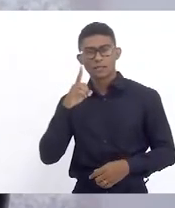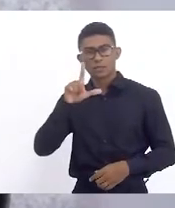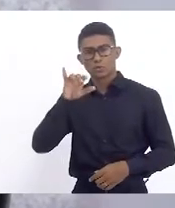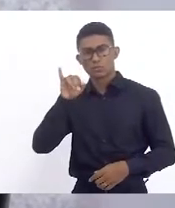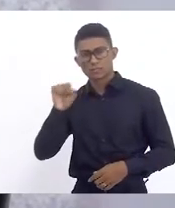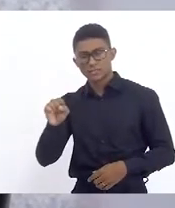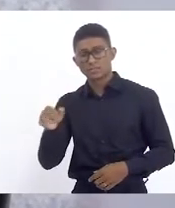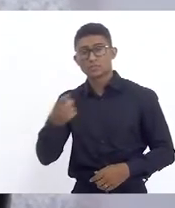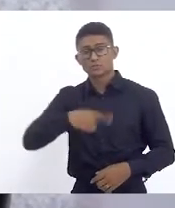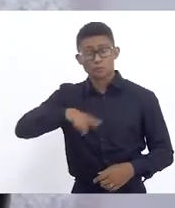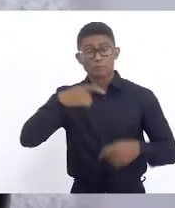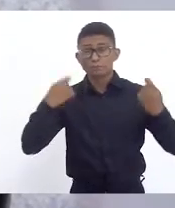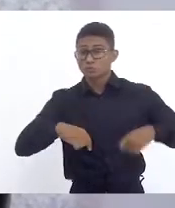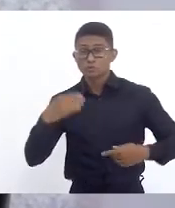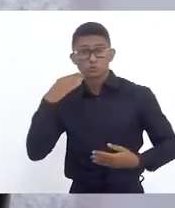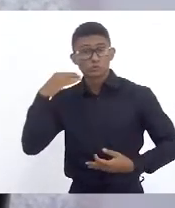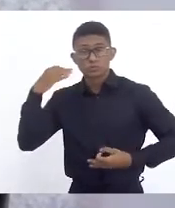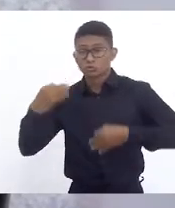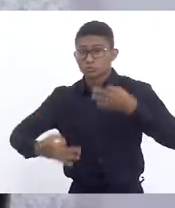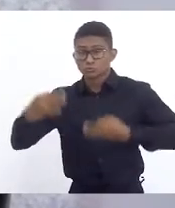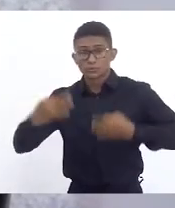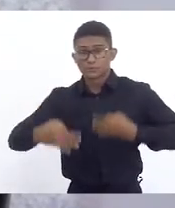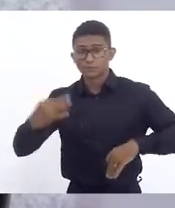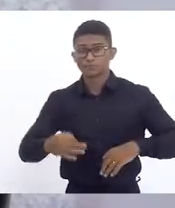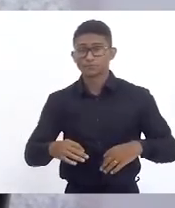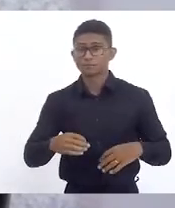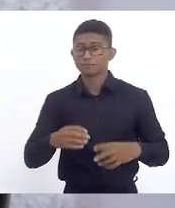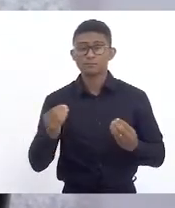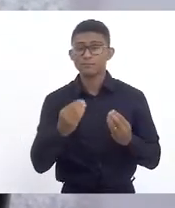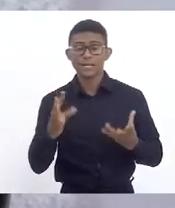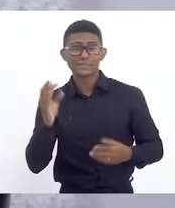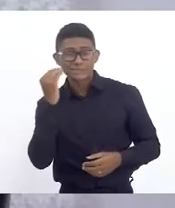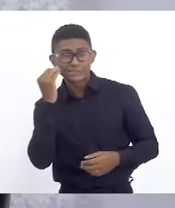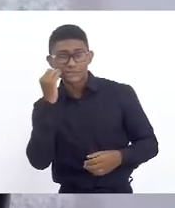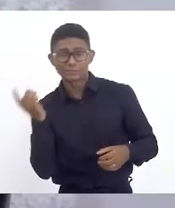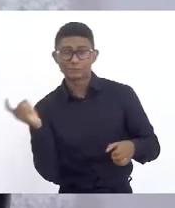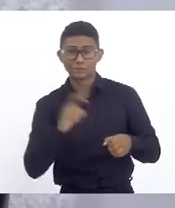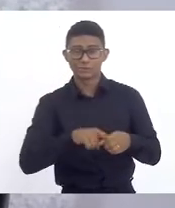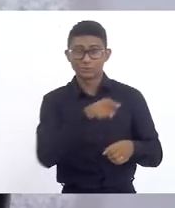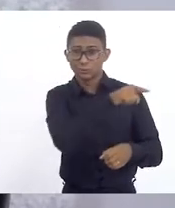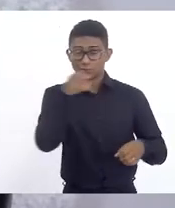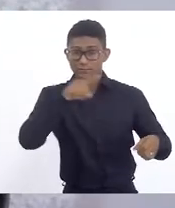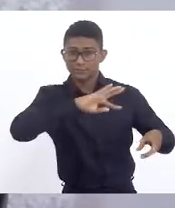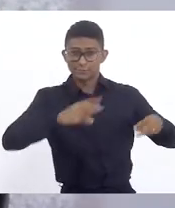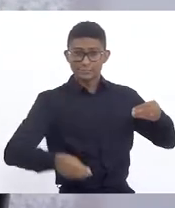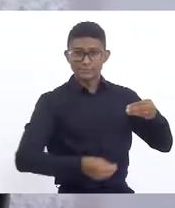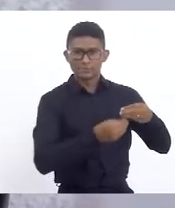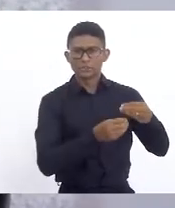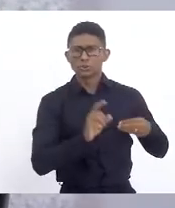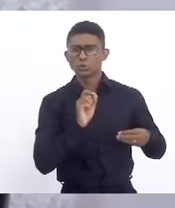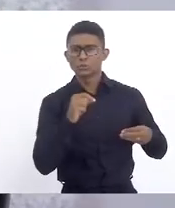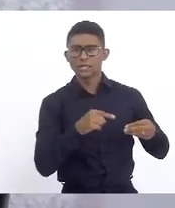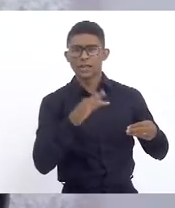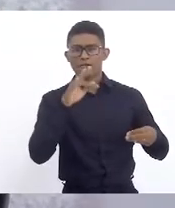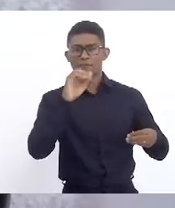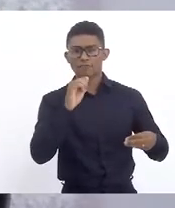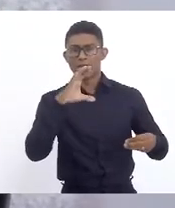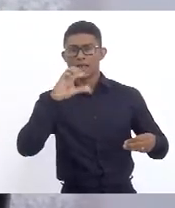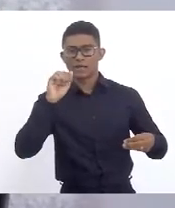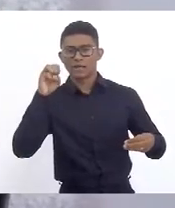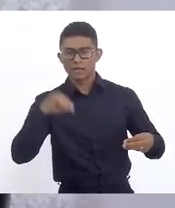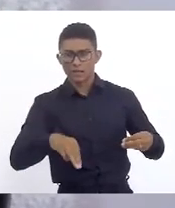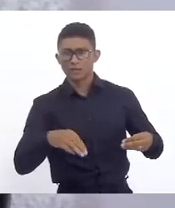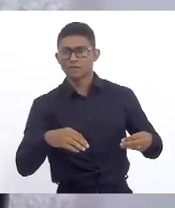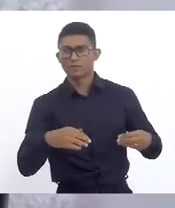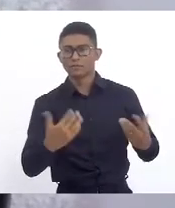judicializar para tentar resgatar, os senhores fizeram uma emenda, inclusive, na questão da desvinculação, salvando o FECAM ali, poupando o FECAM.